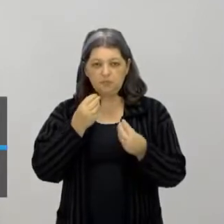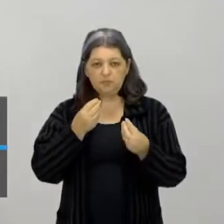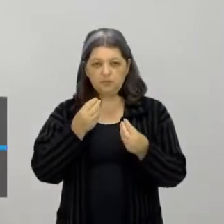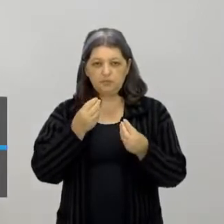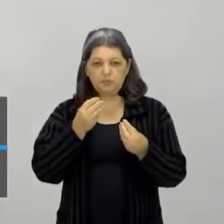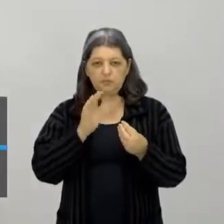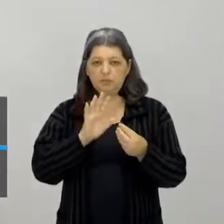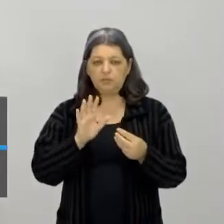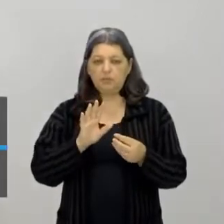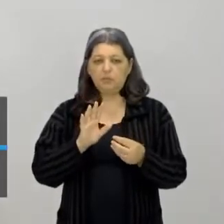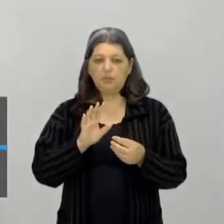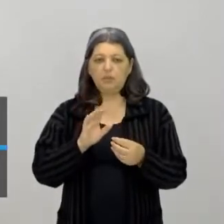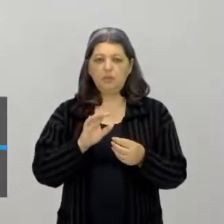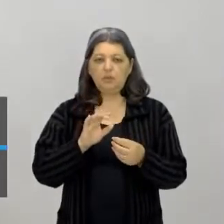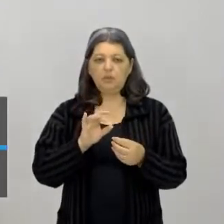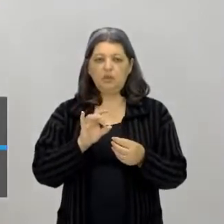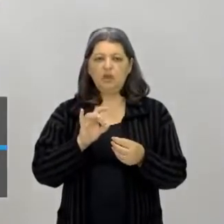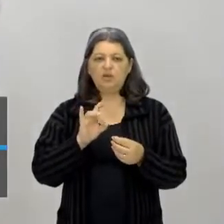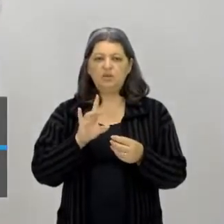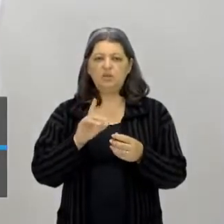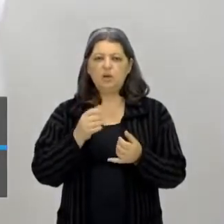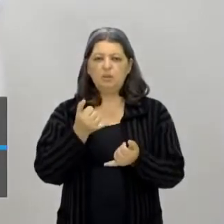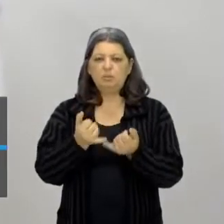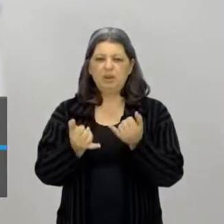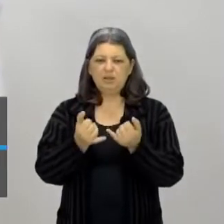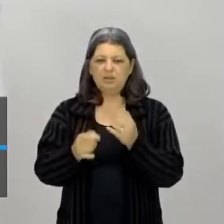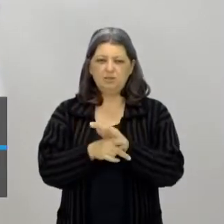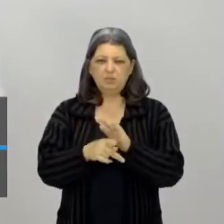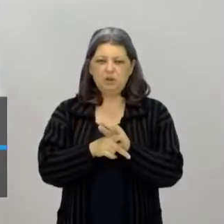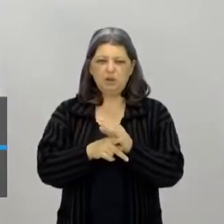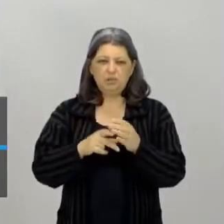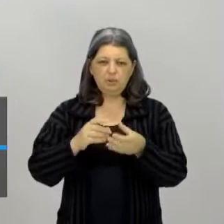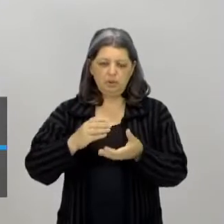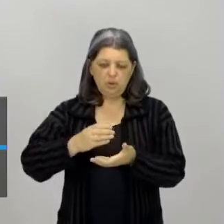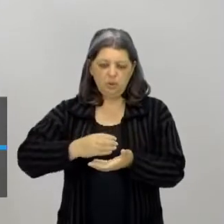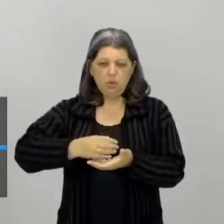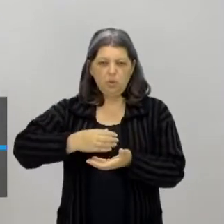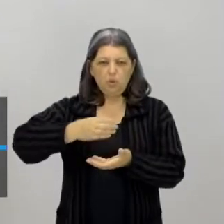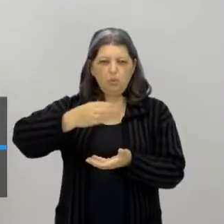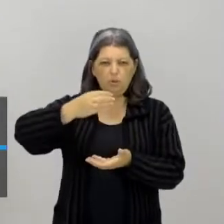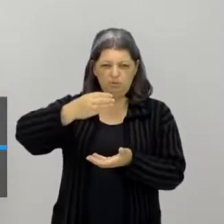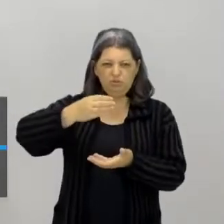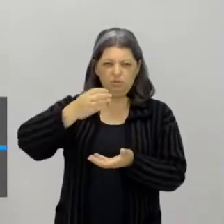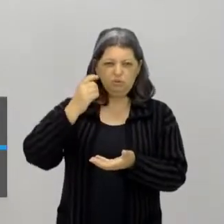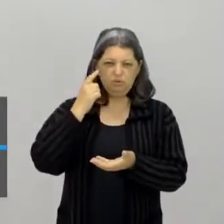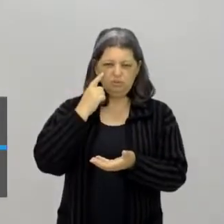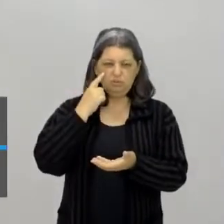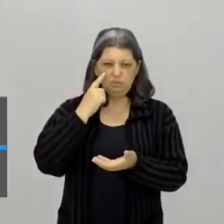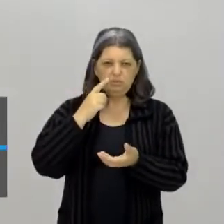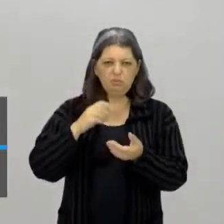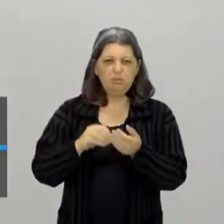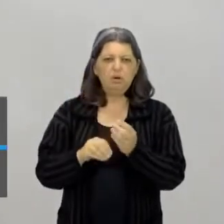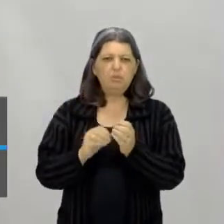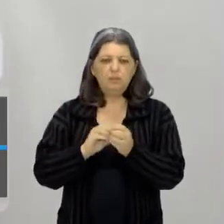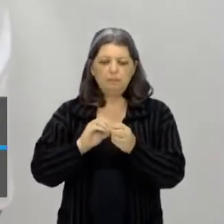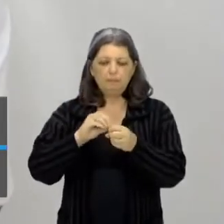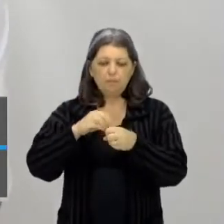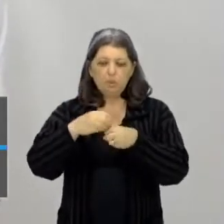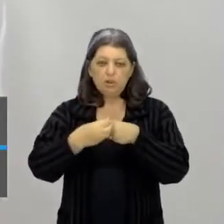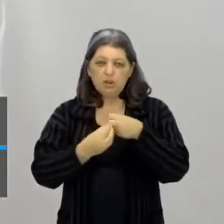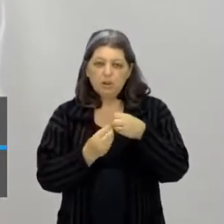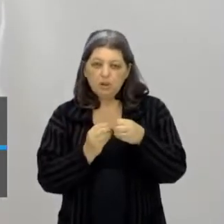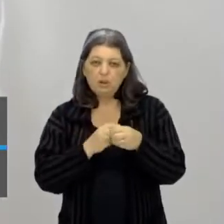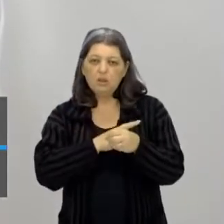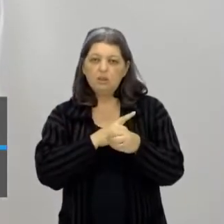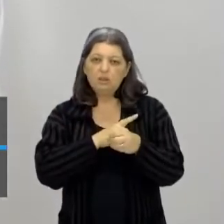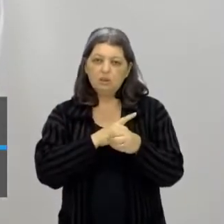na verdade, é um potinho que tem algumas moléculas representadas, tá vendo ali, ó? Tem as moléculas aqui representadas, você pode